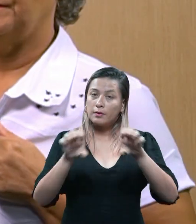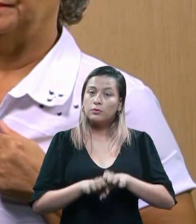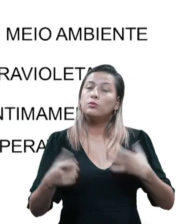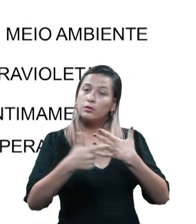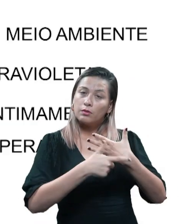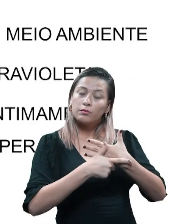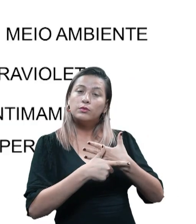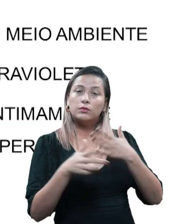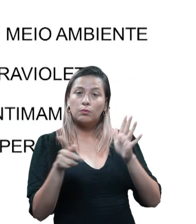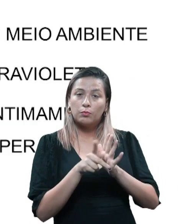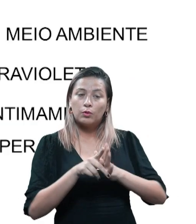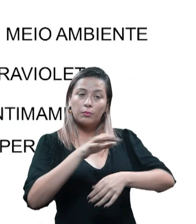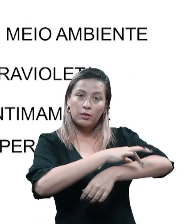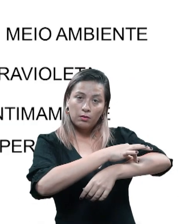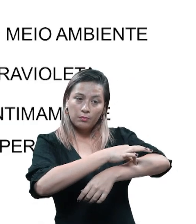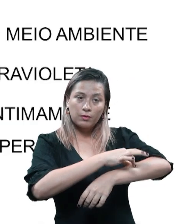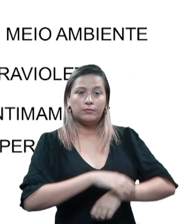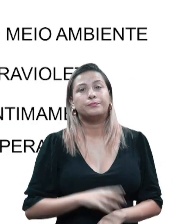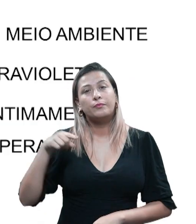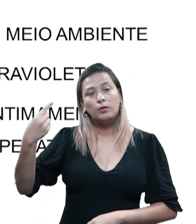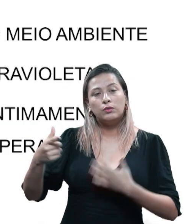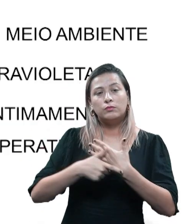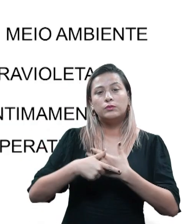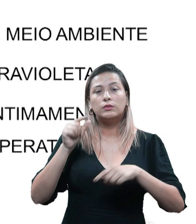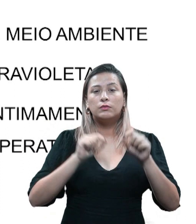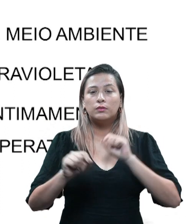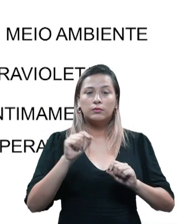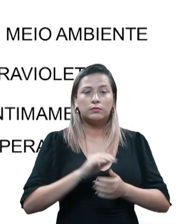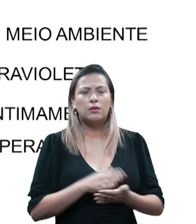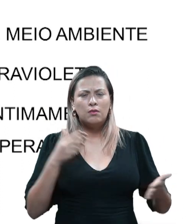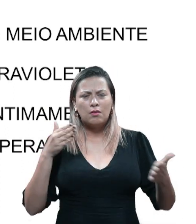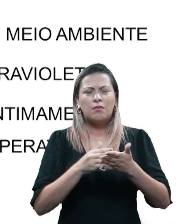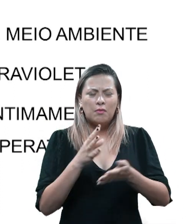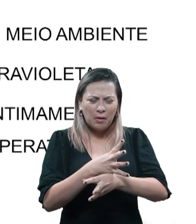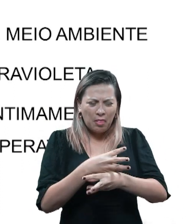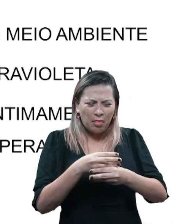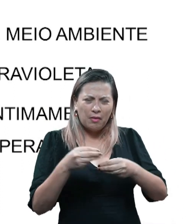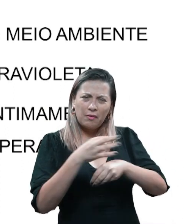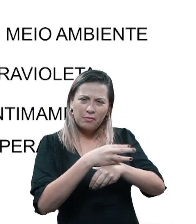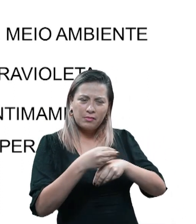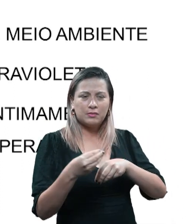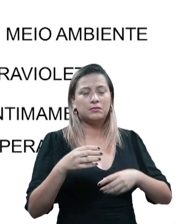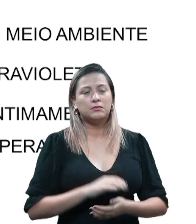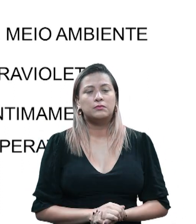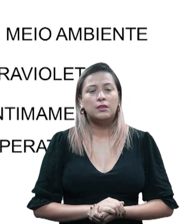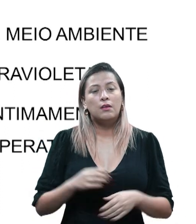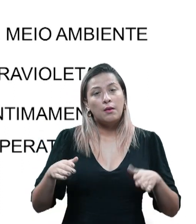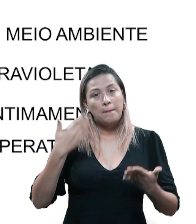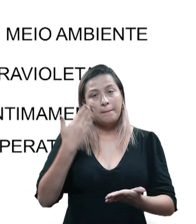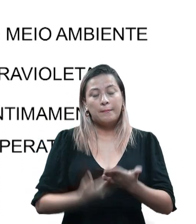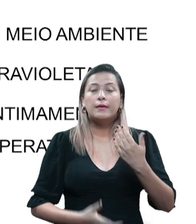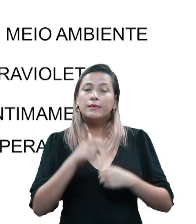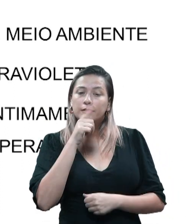pele. Outras funções da pele: barreira eficaz contra ferimentos e infecções, previne perdas